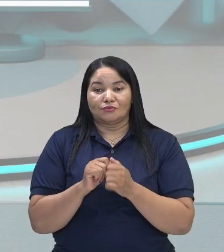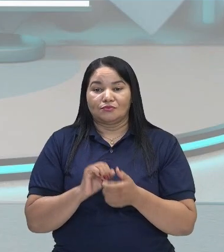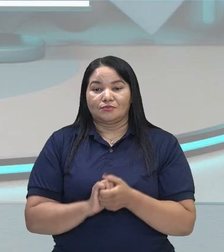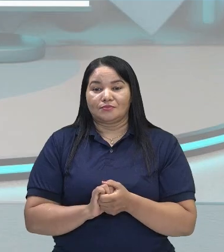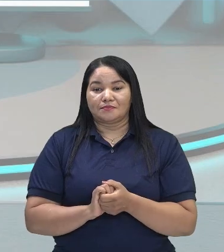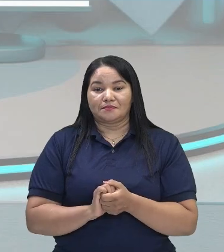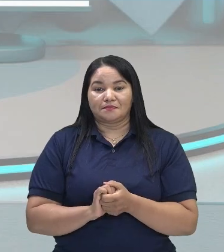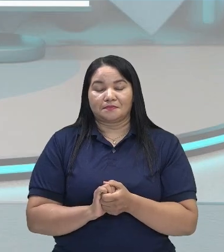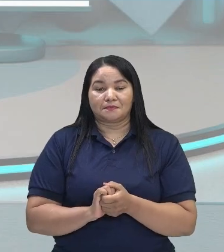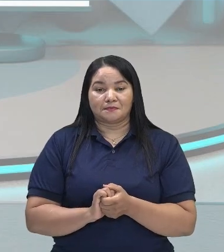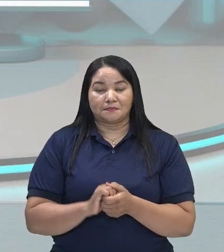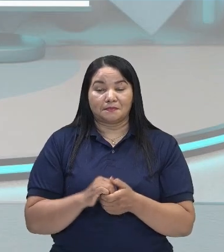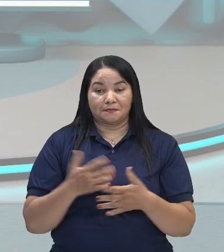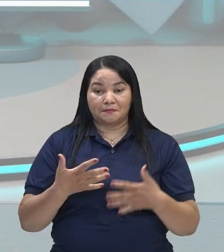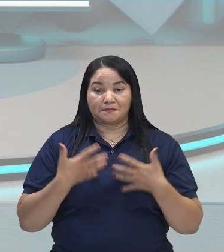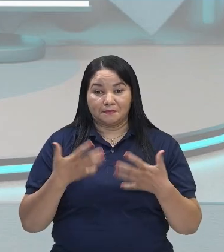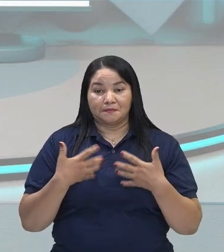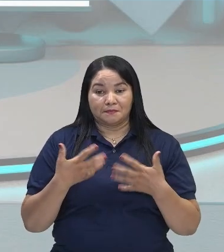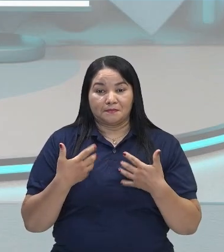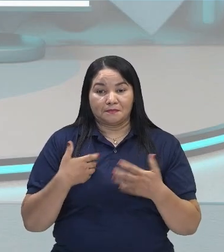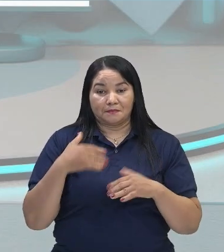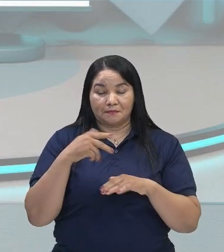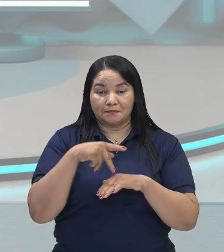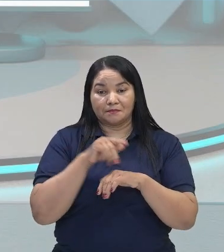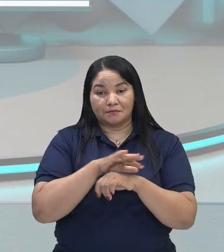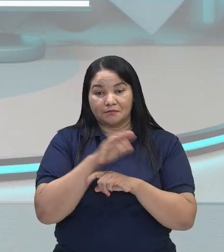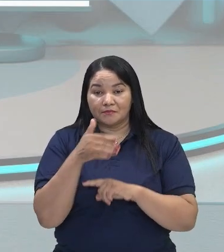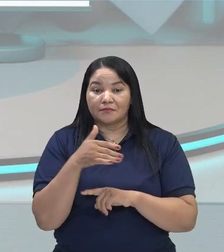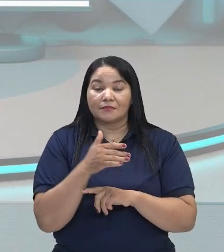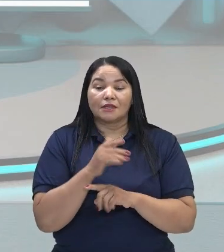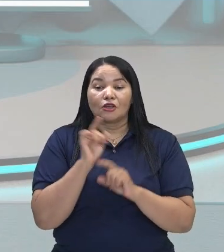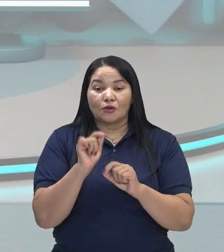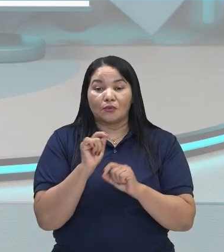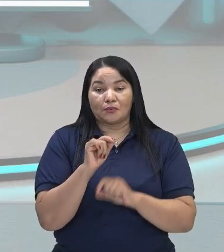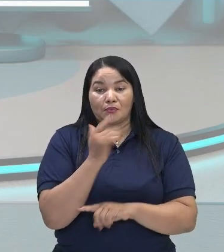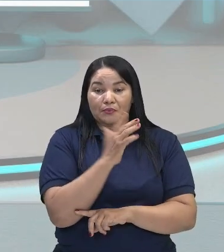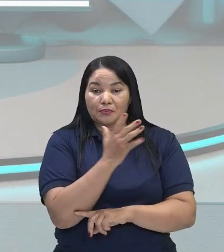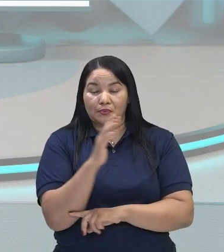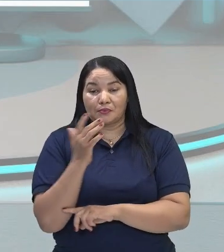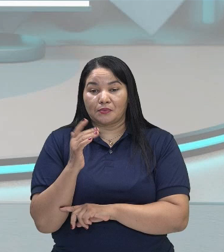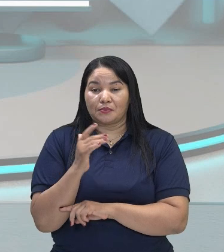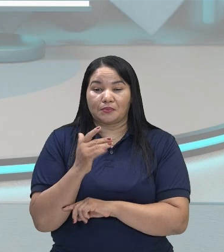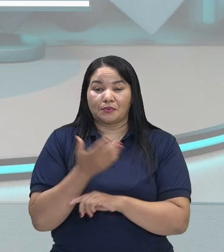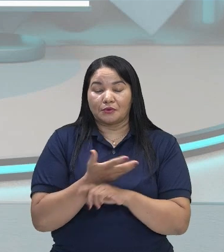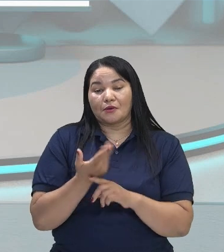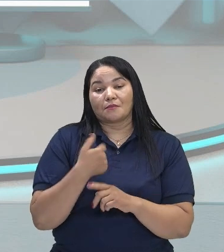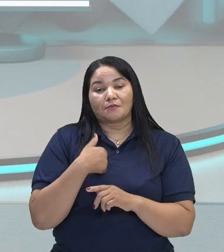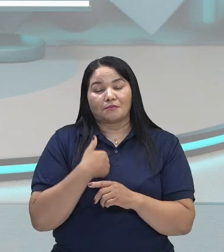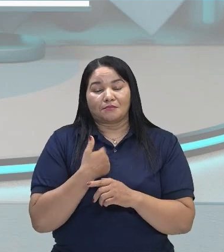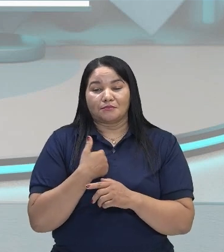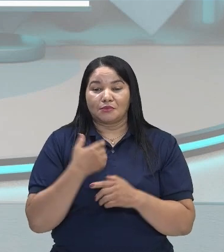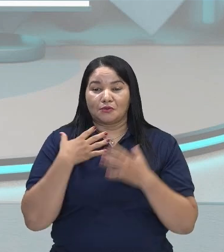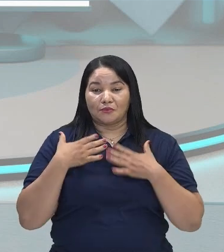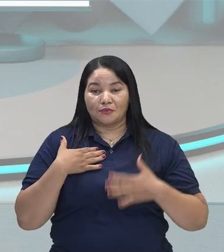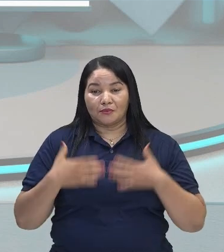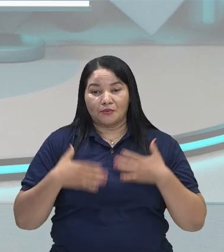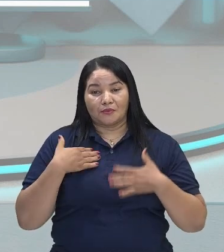do alegre mondejo, na relva macia meu corpo há de